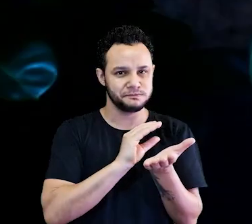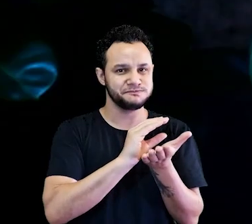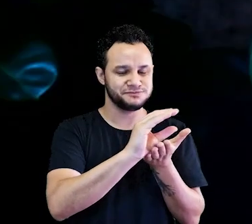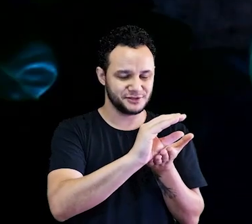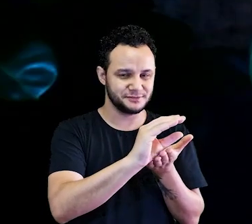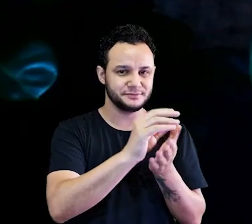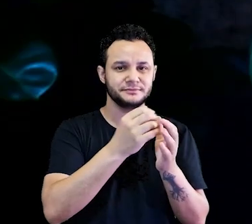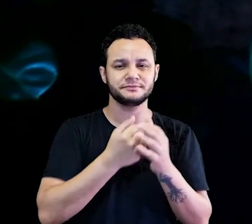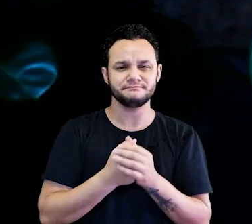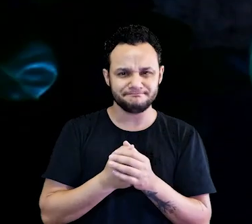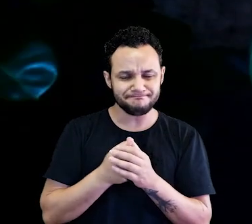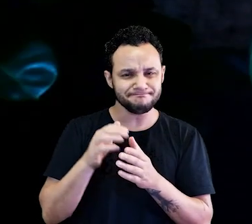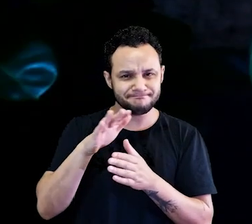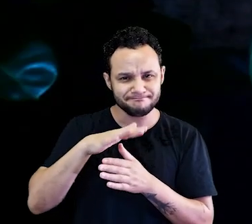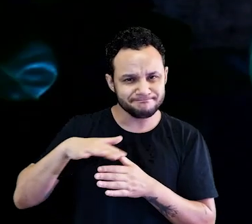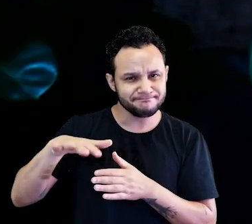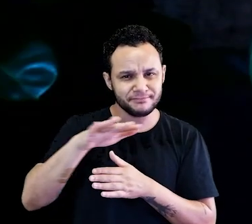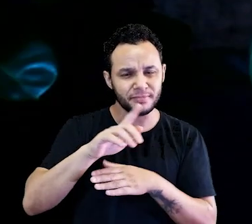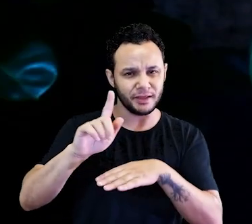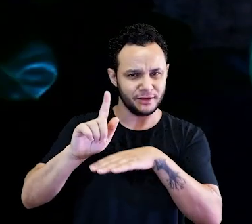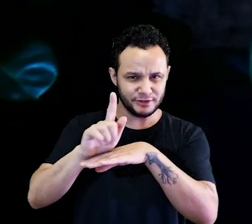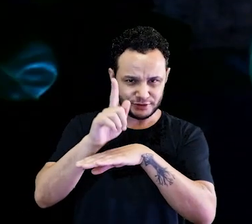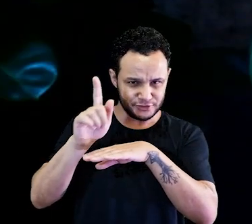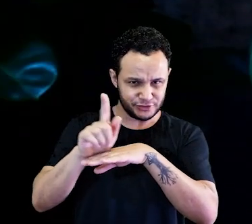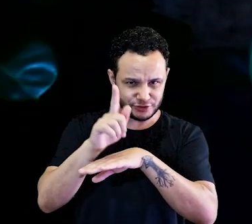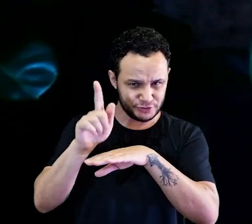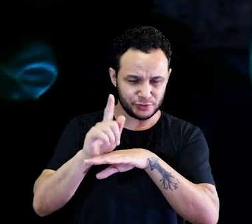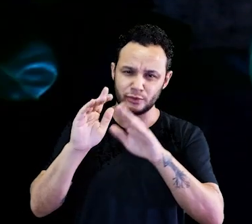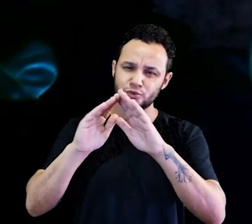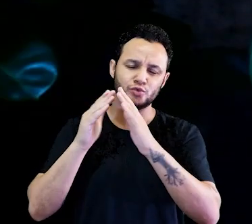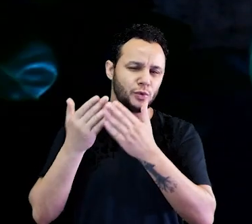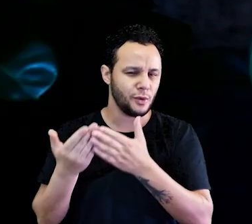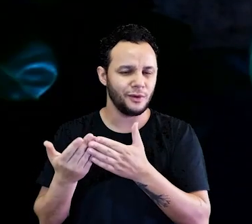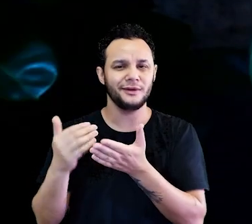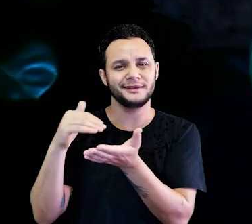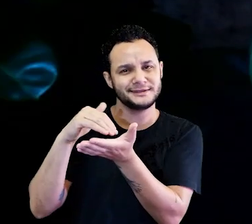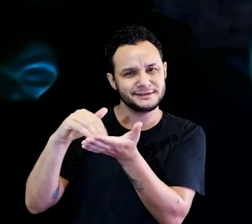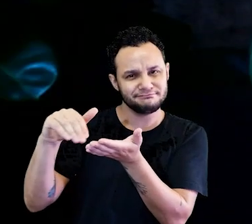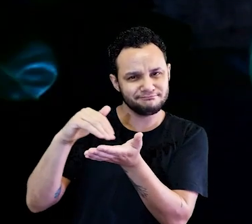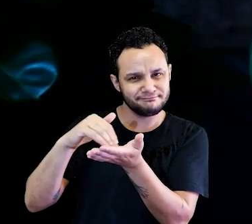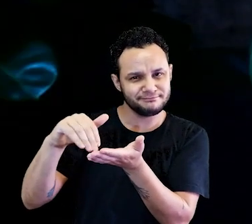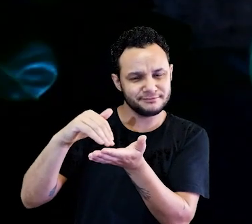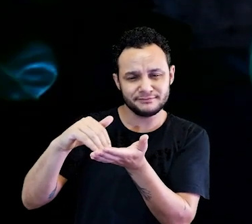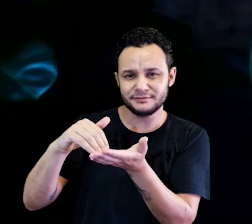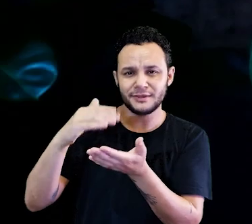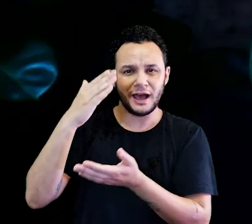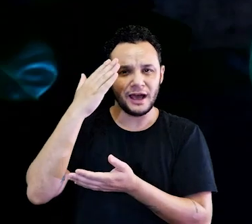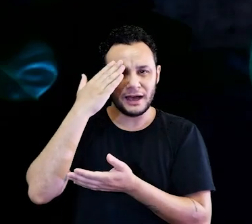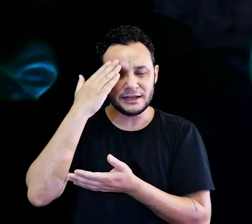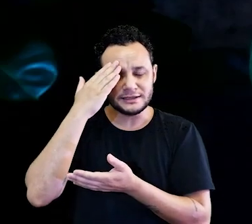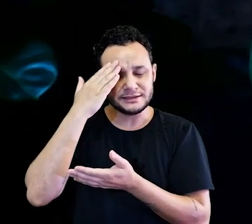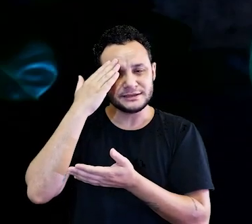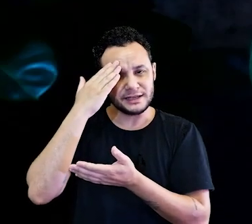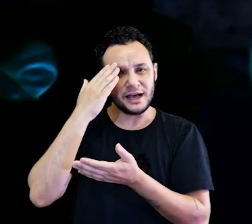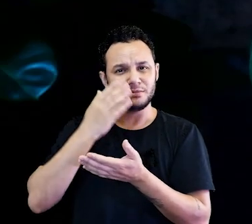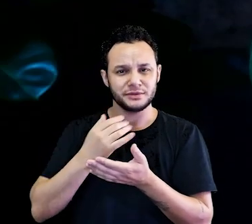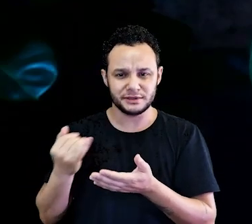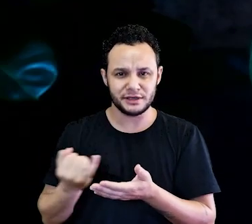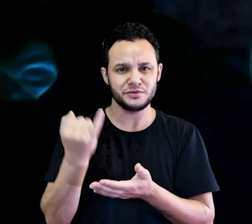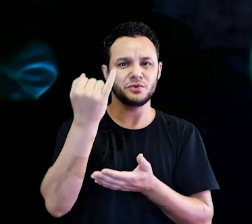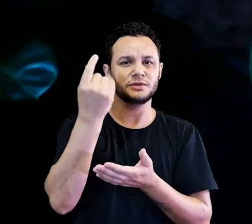né? Gestores de escolas e de secretarias, mais do que ninguém, sabem que a